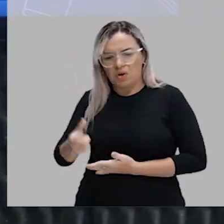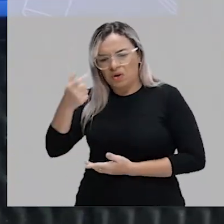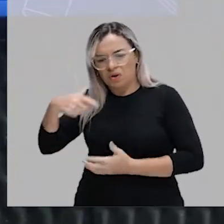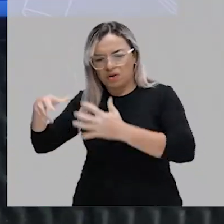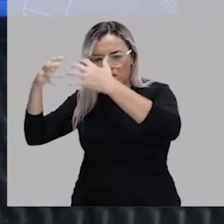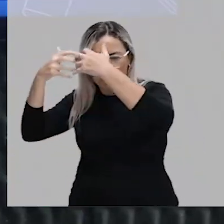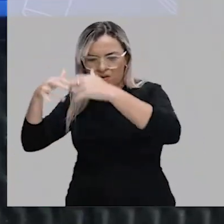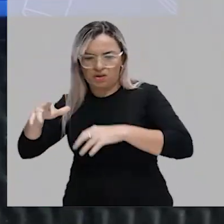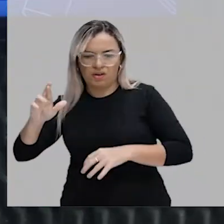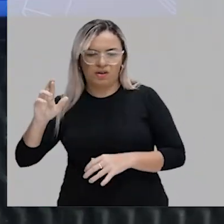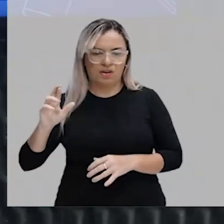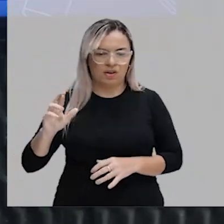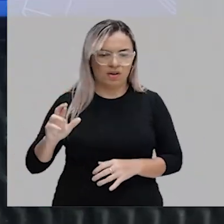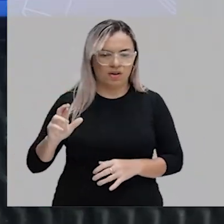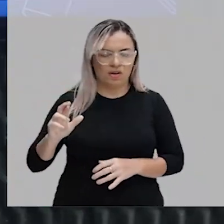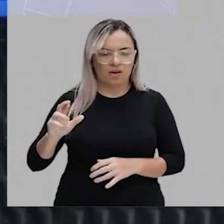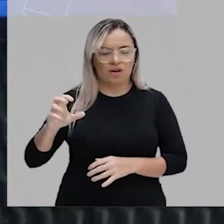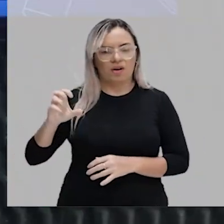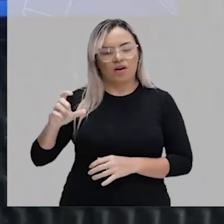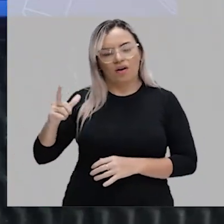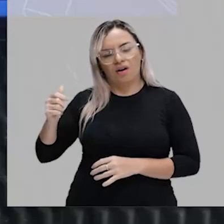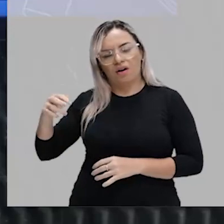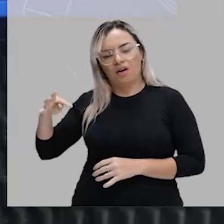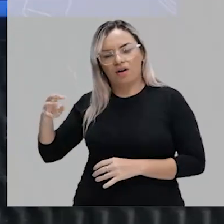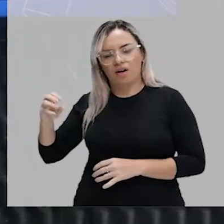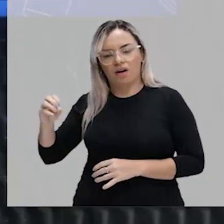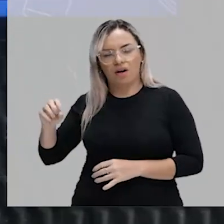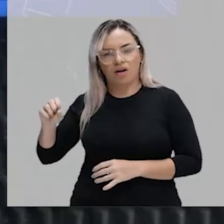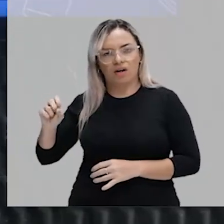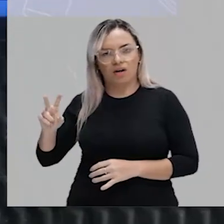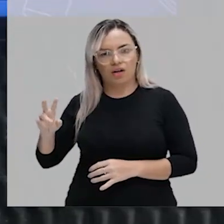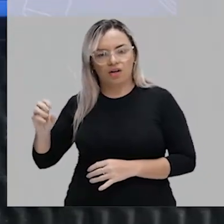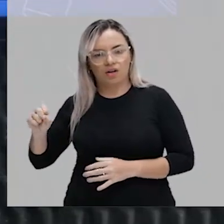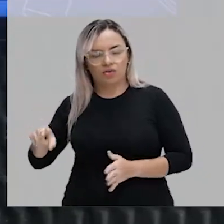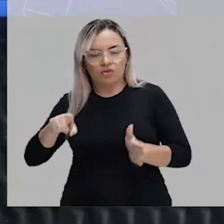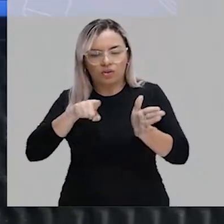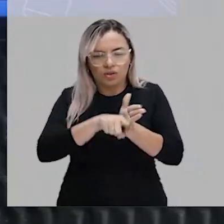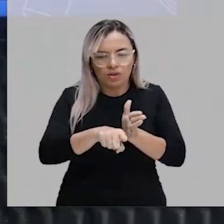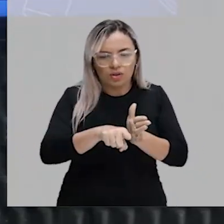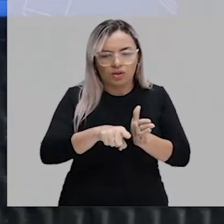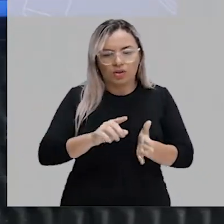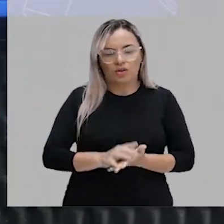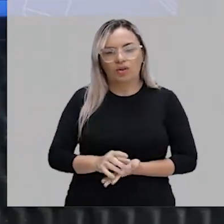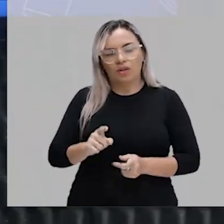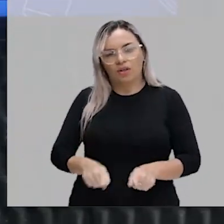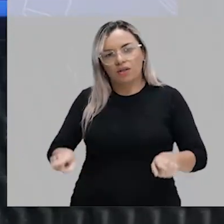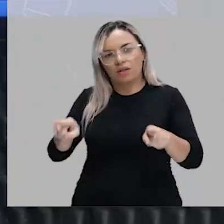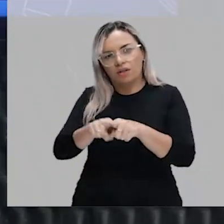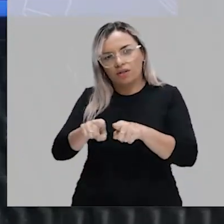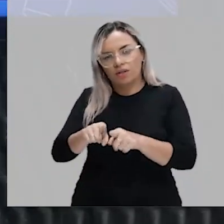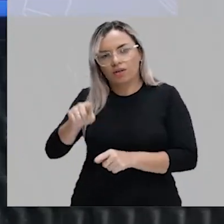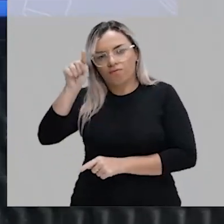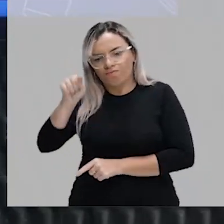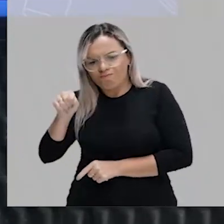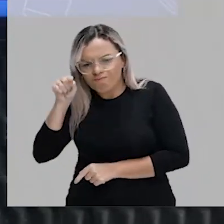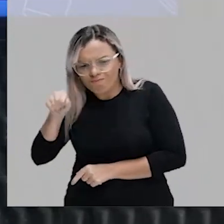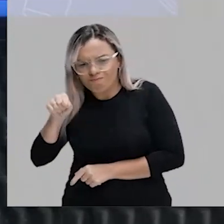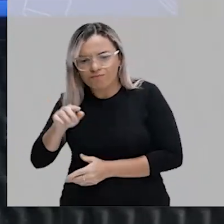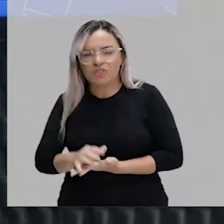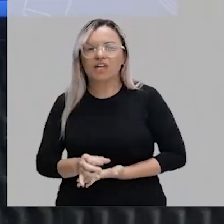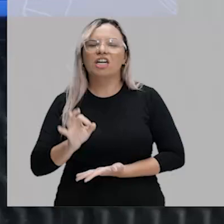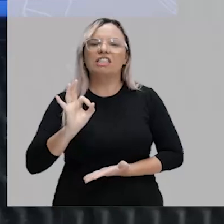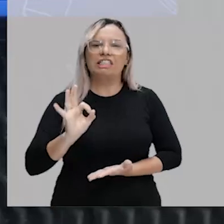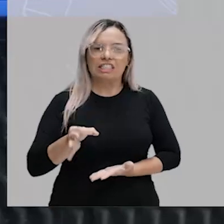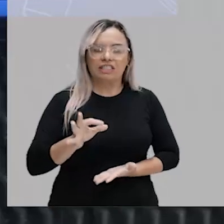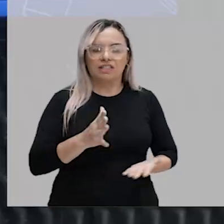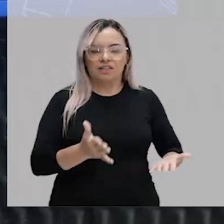relativos, interrogativos e exclamativos. Há alguma diferença do português? Não, são os mesmos pronomes da língua